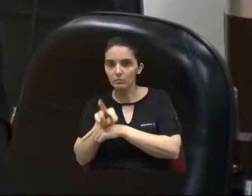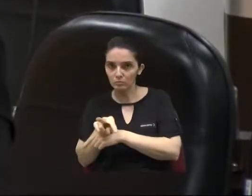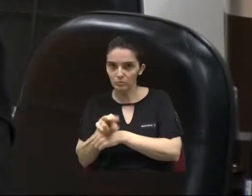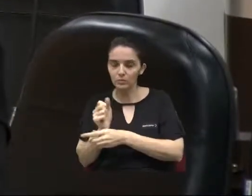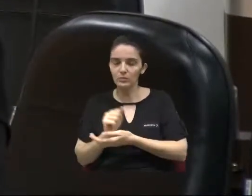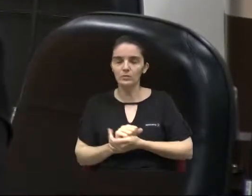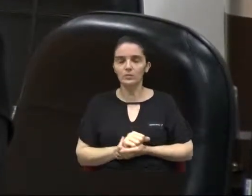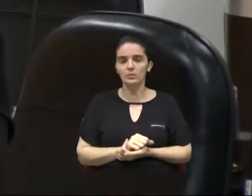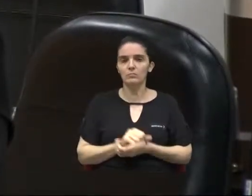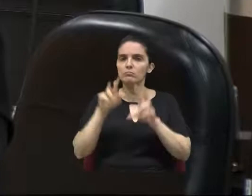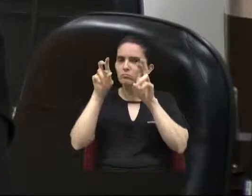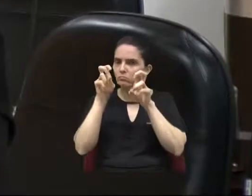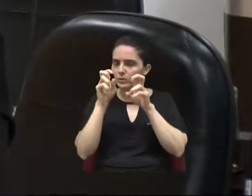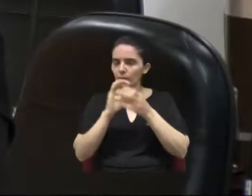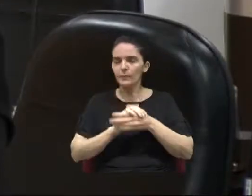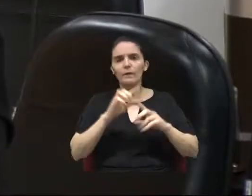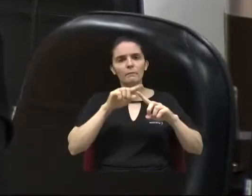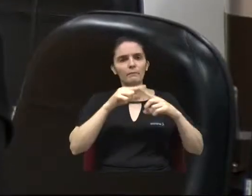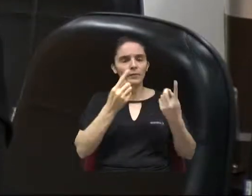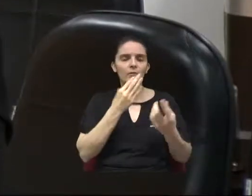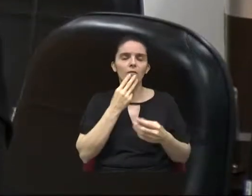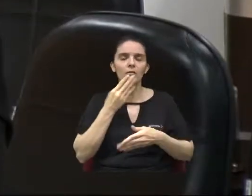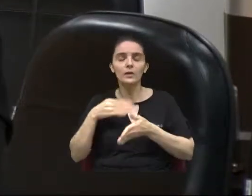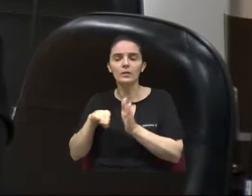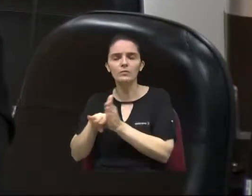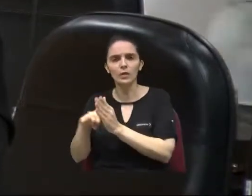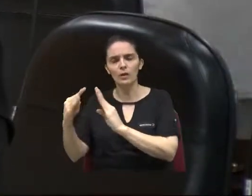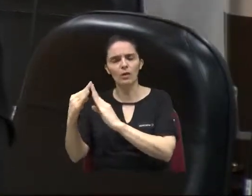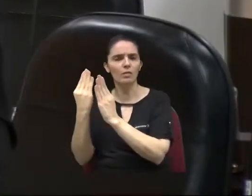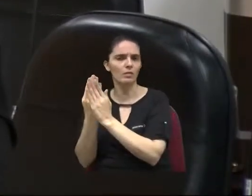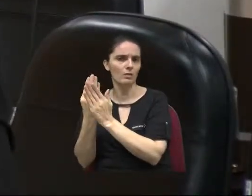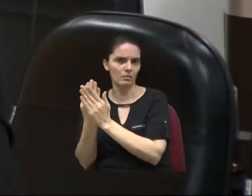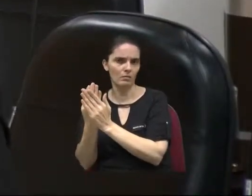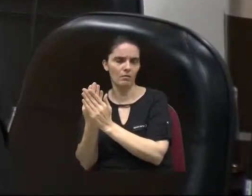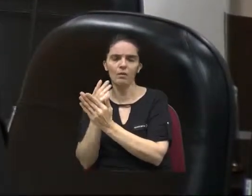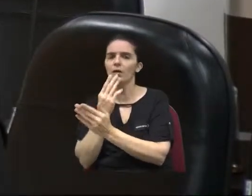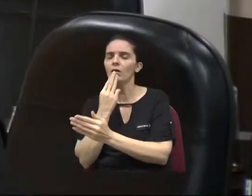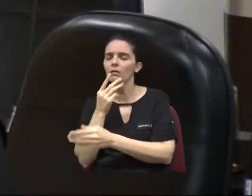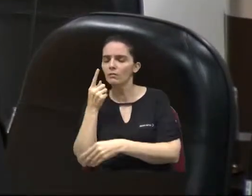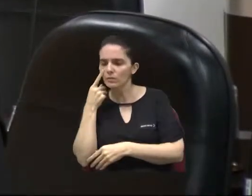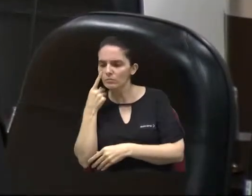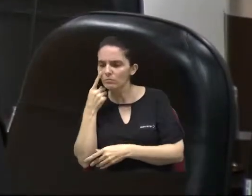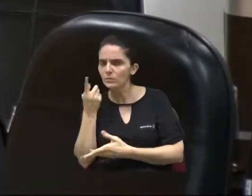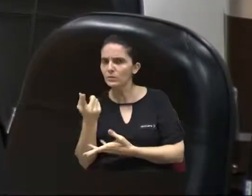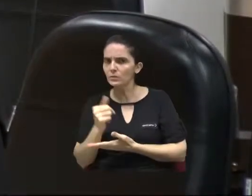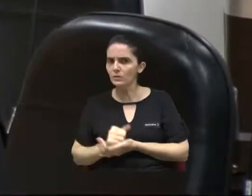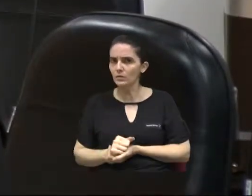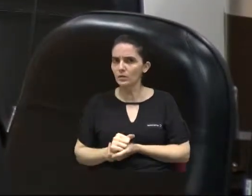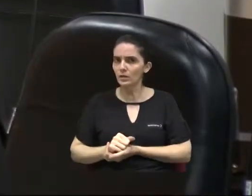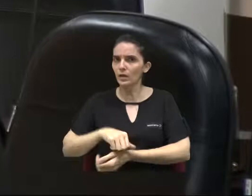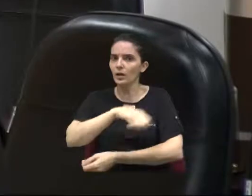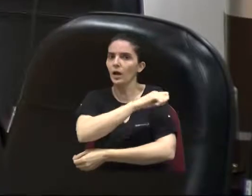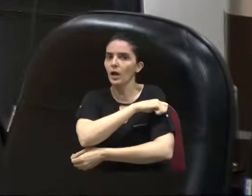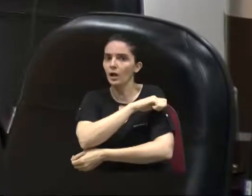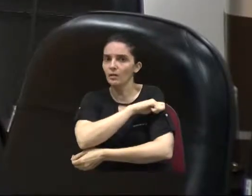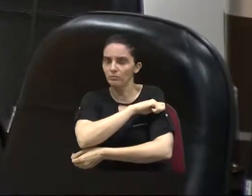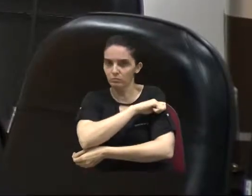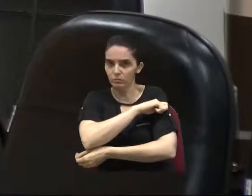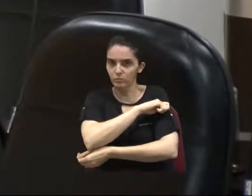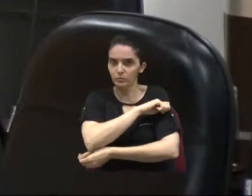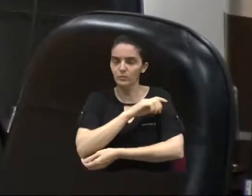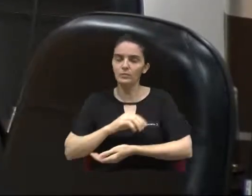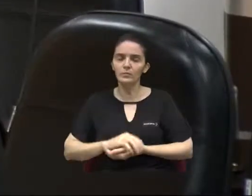interesse. Em uma das escolas que eu particularmente visitei, me deparei com os alunos com a